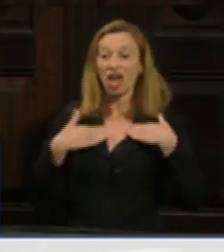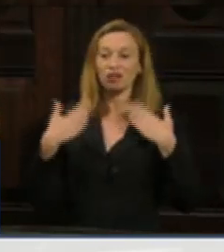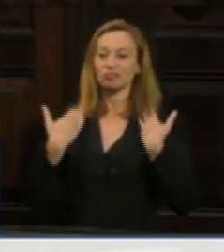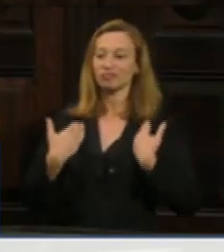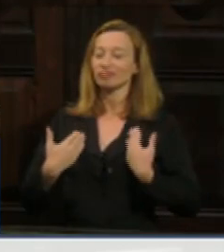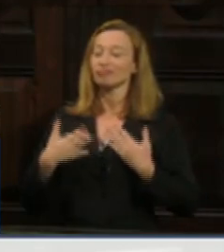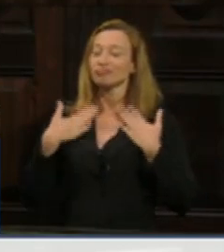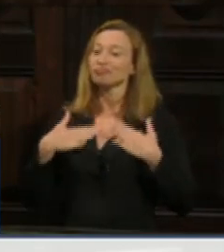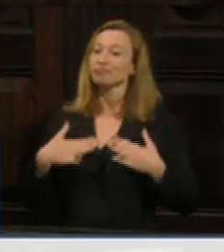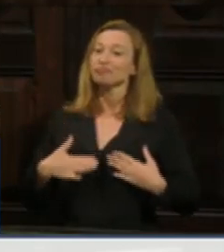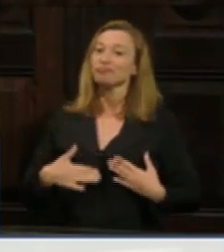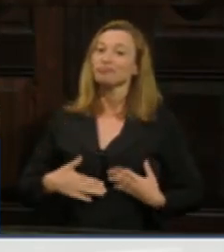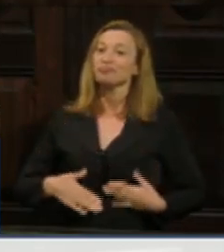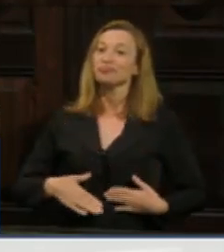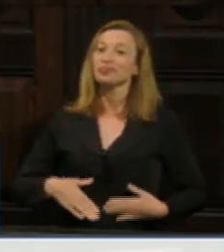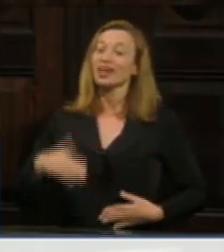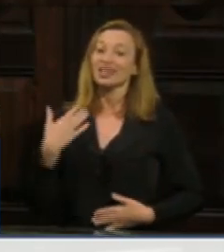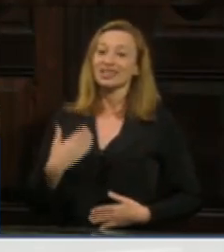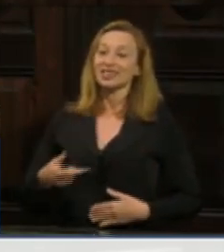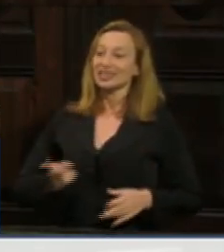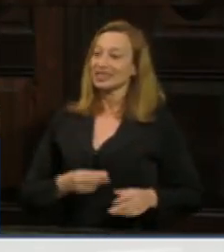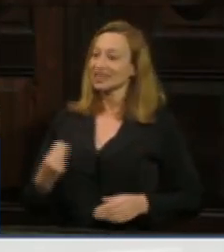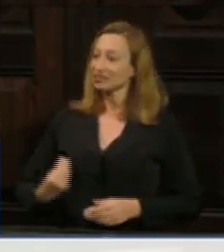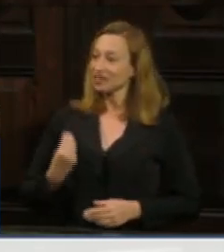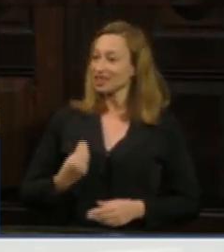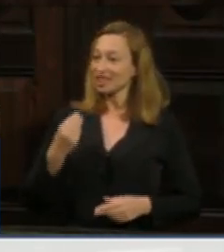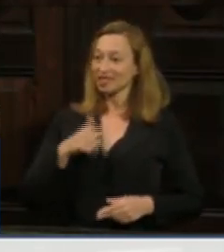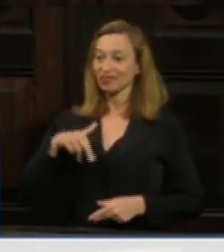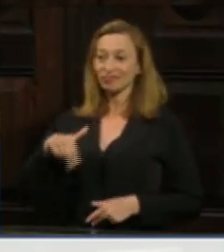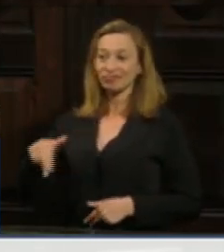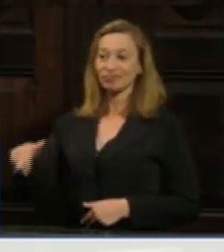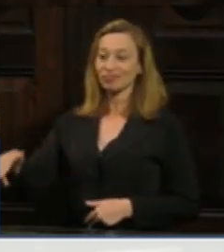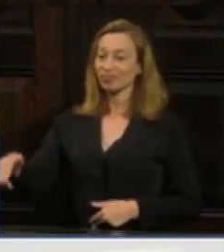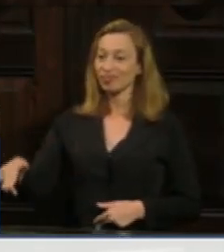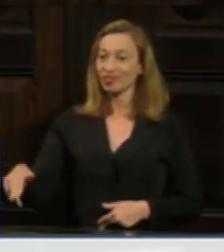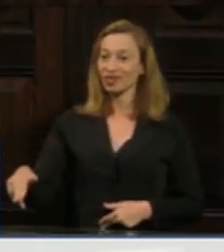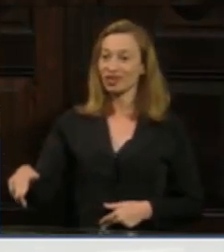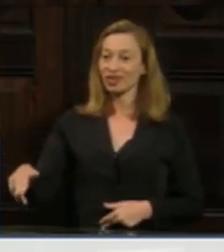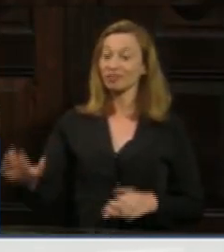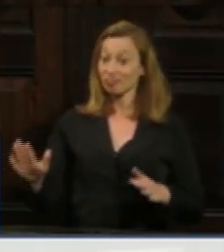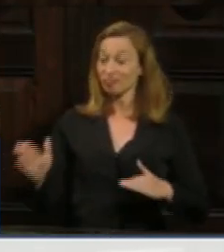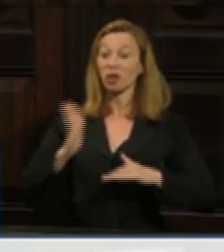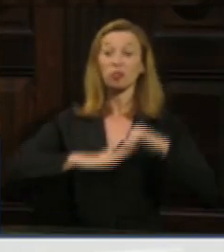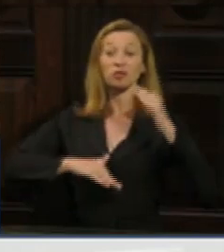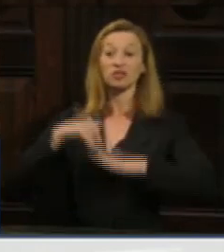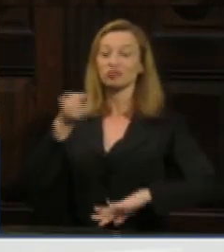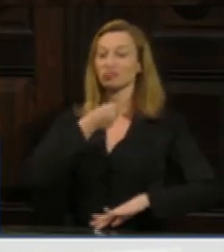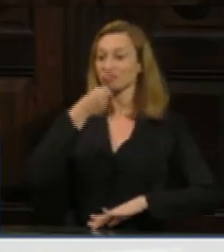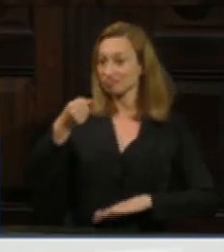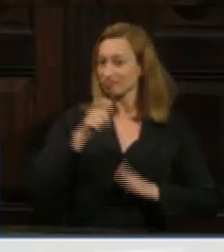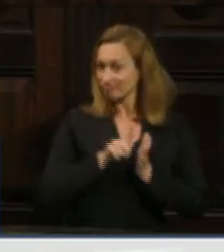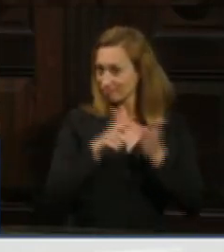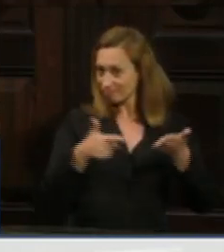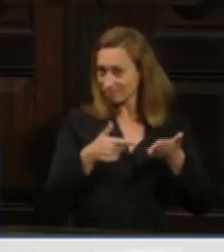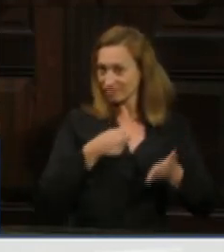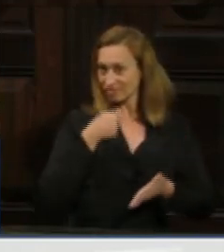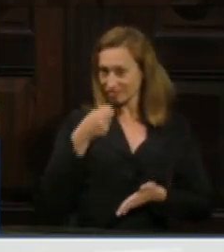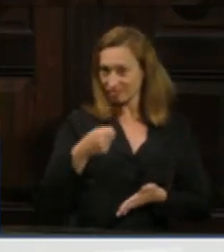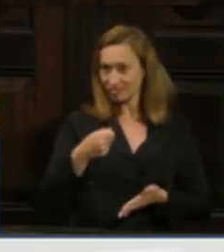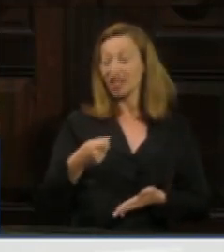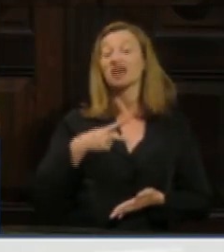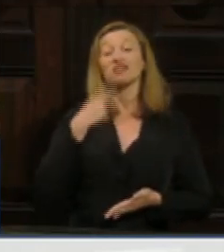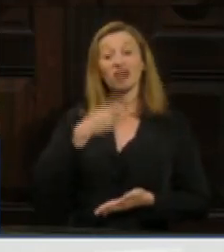minha cerveja e boemia não é crime, né? Boemia não é crime. Então saio dessa casa de cabeça erguida,